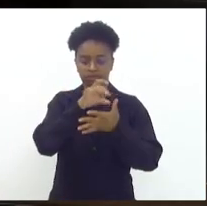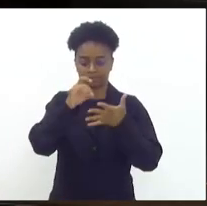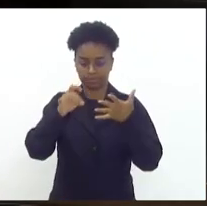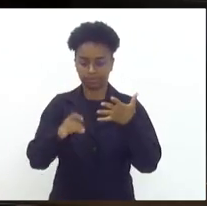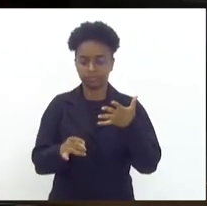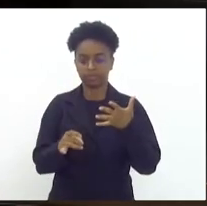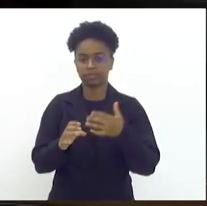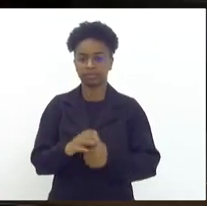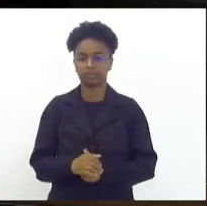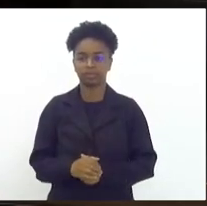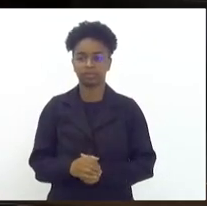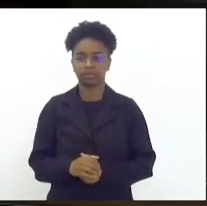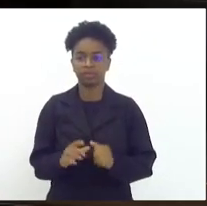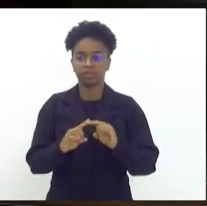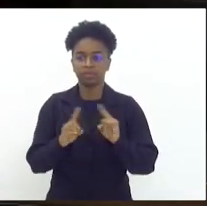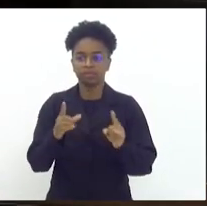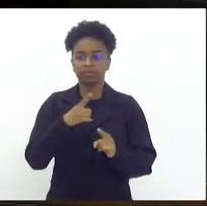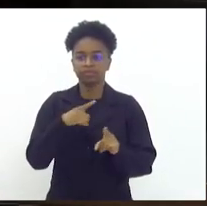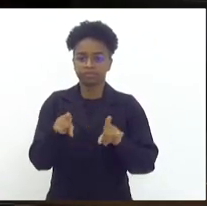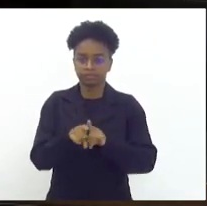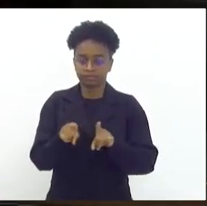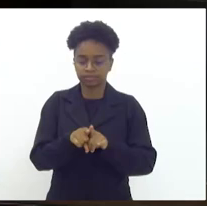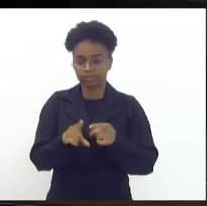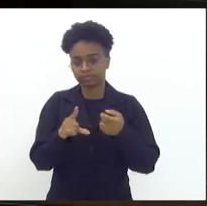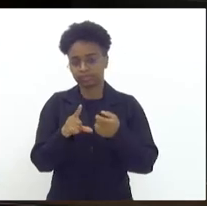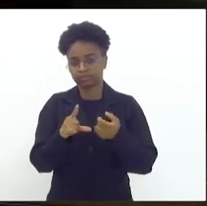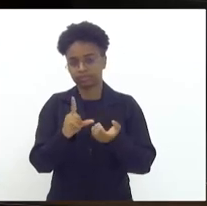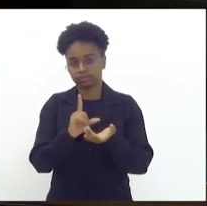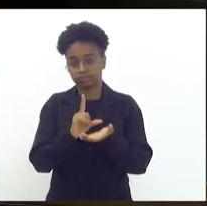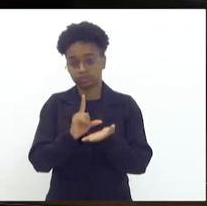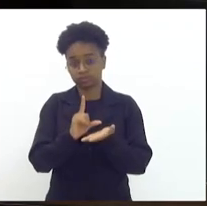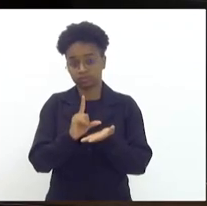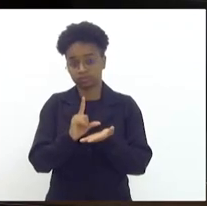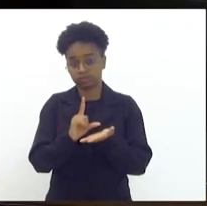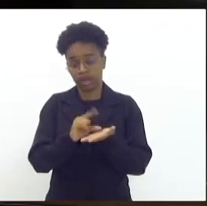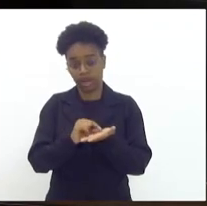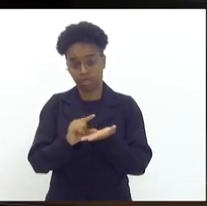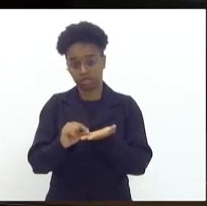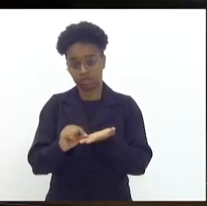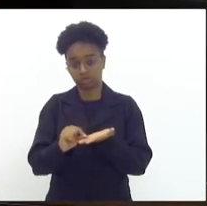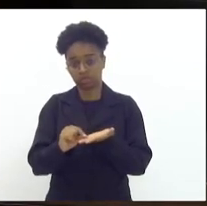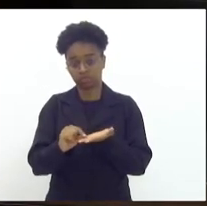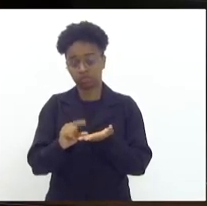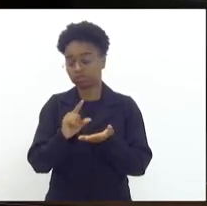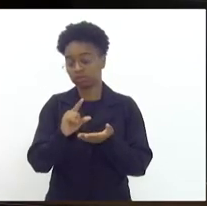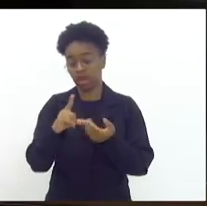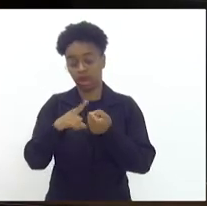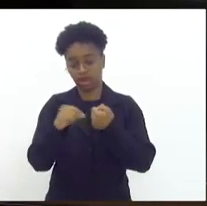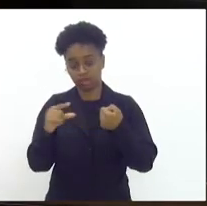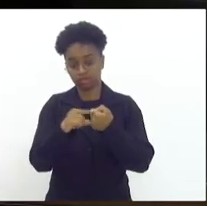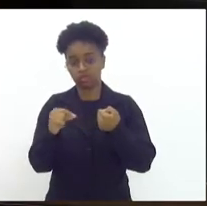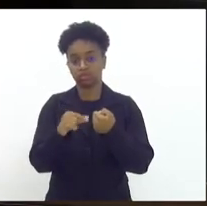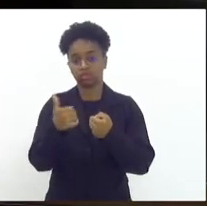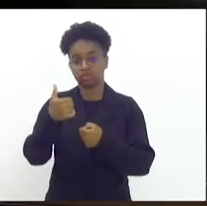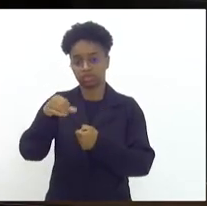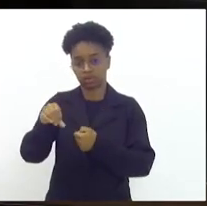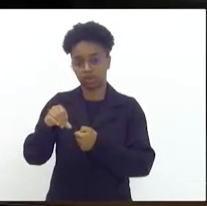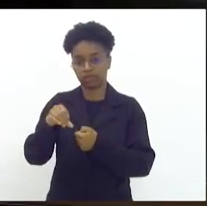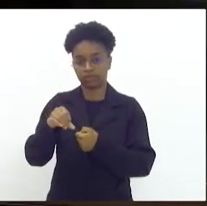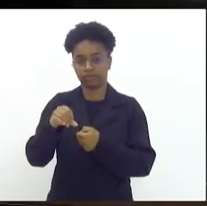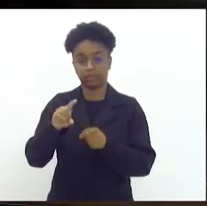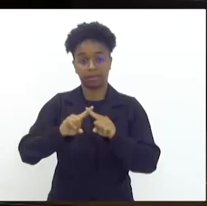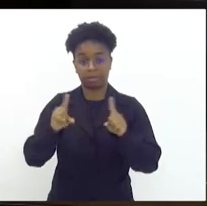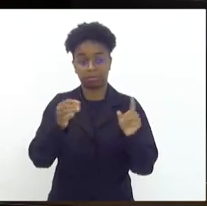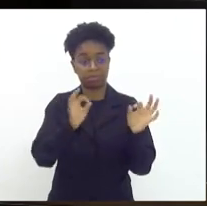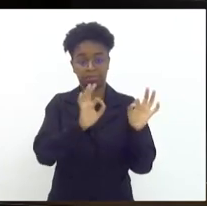delas tem ainda um artigo que foi colocado no apagar das luzes o 19 sem comentários que